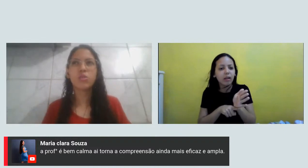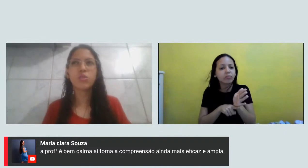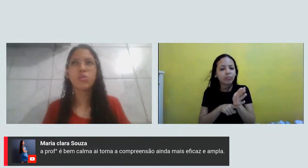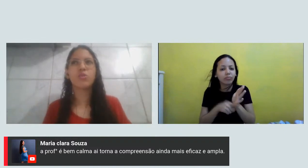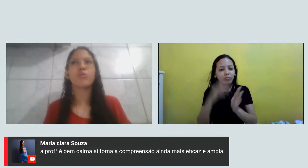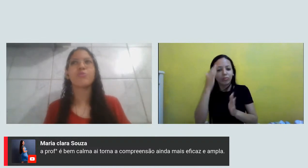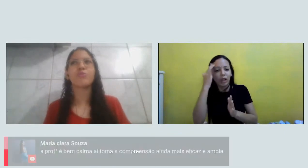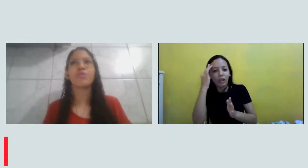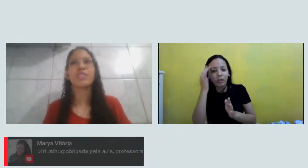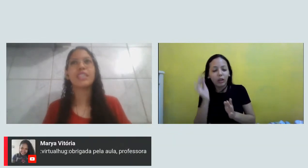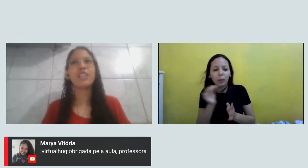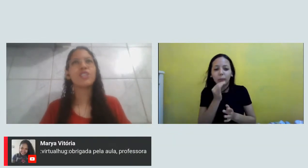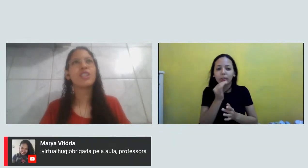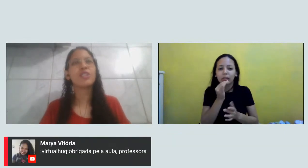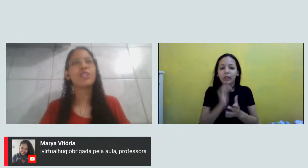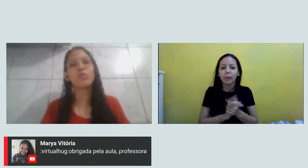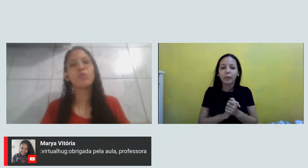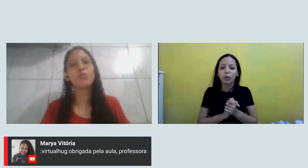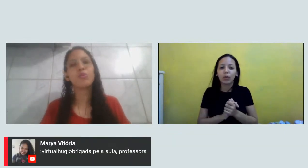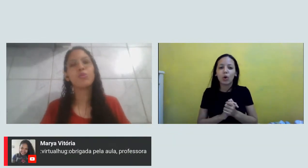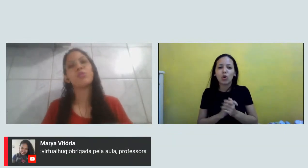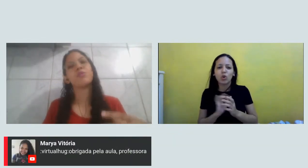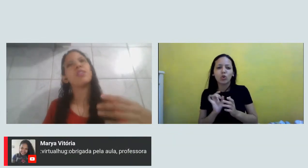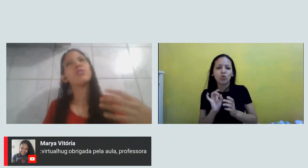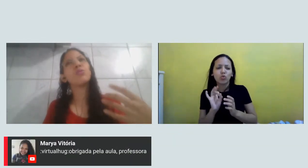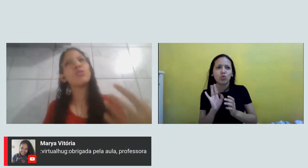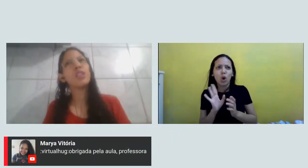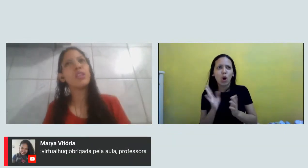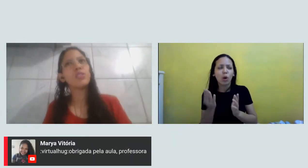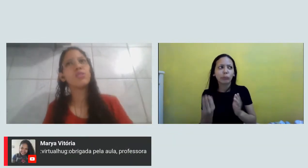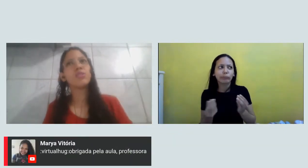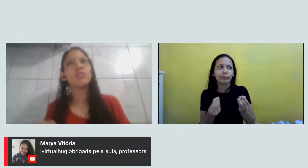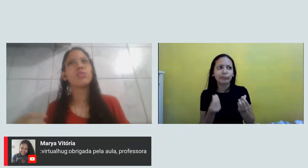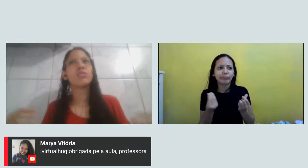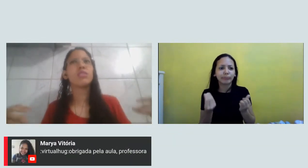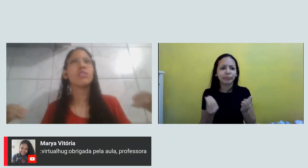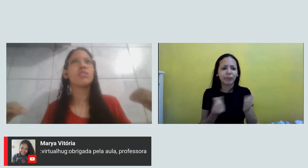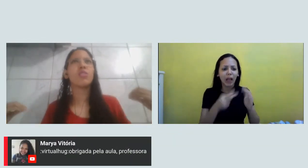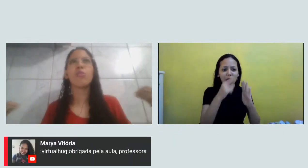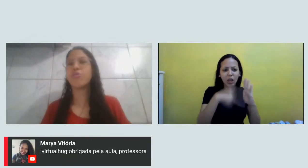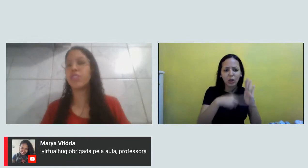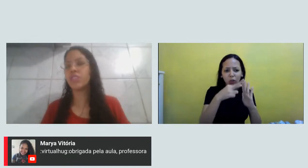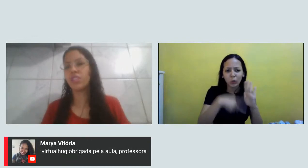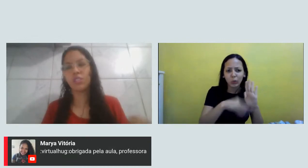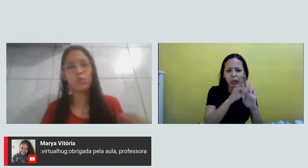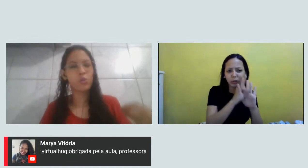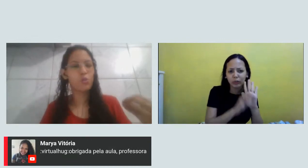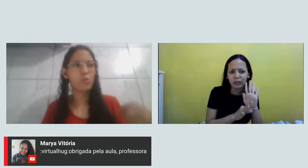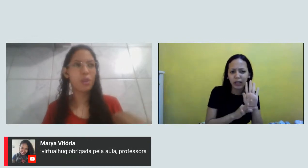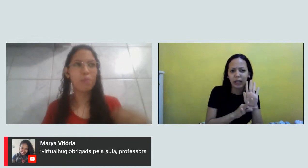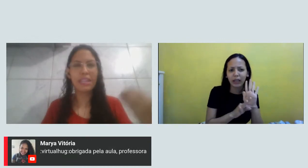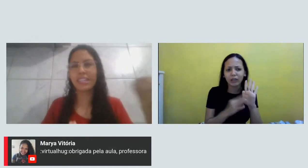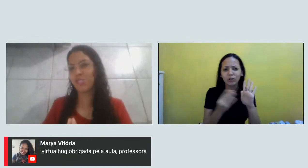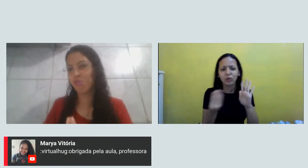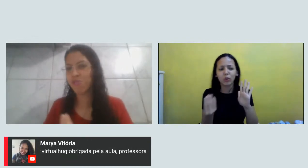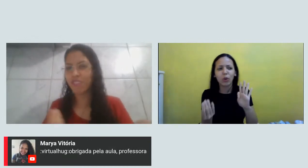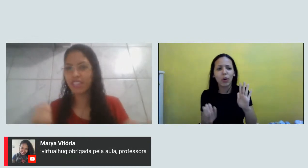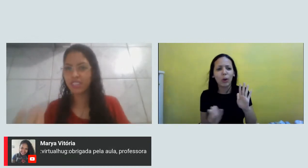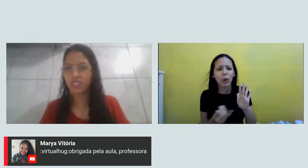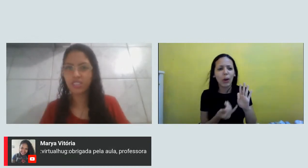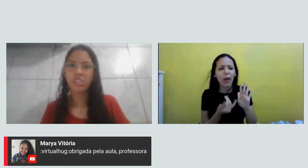zona das leituras, dos textos, de ouvir